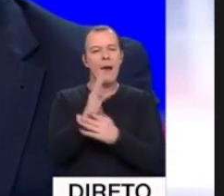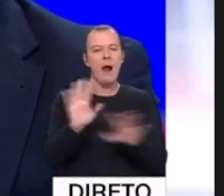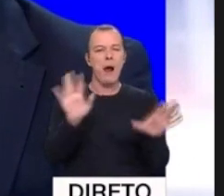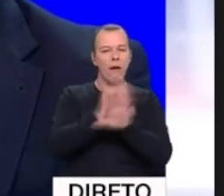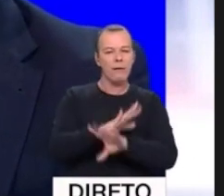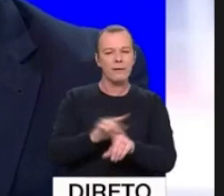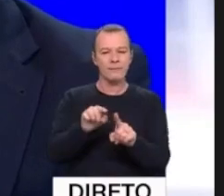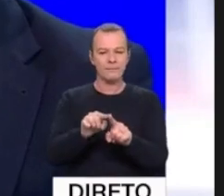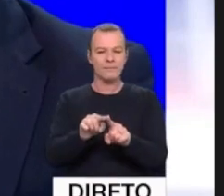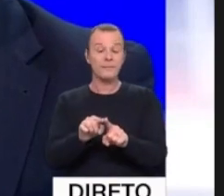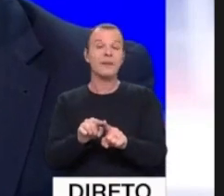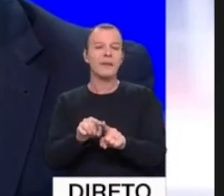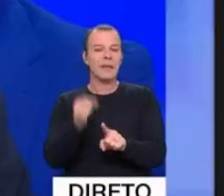está alguém vem de fora aquelas mensagens 200